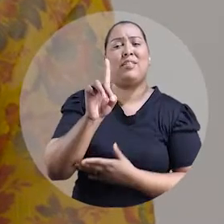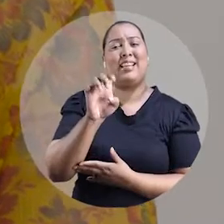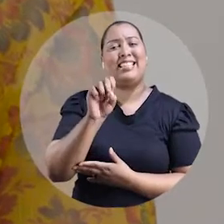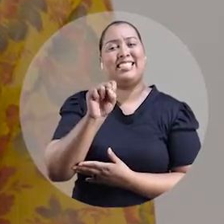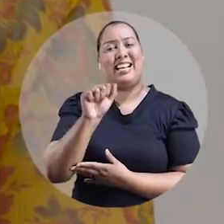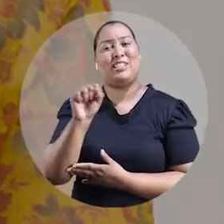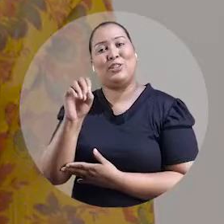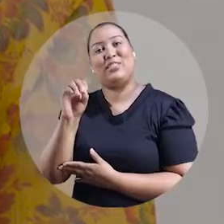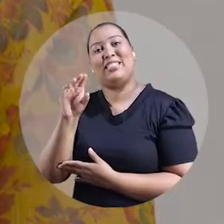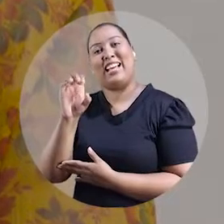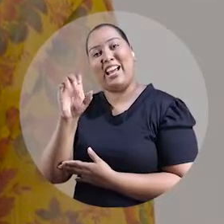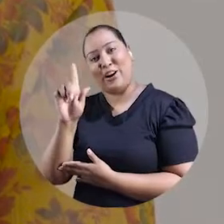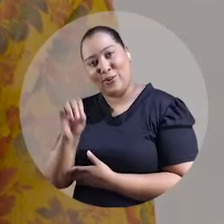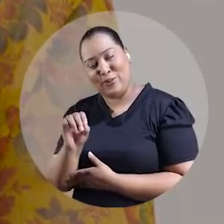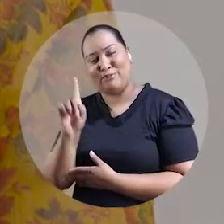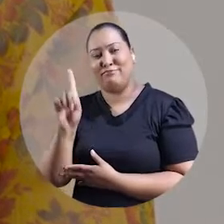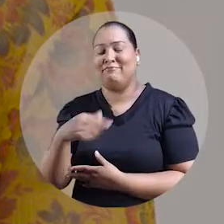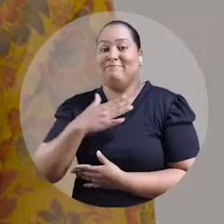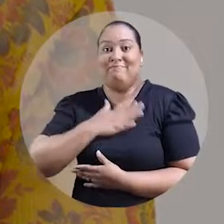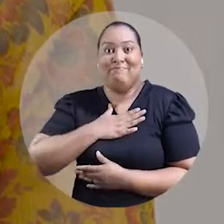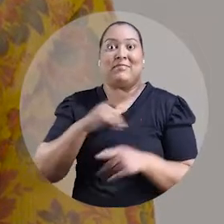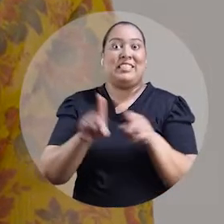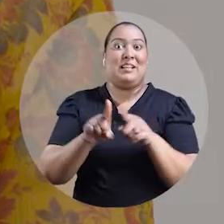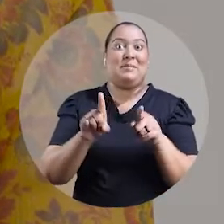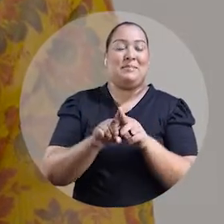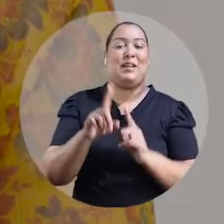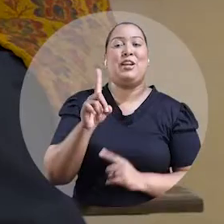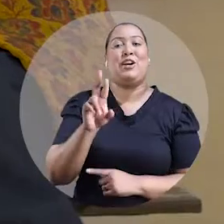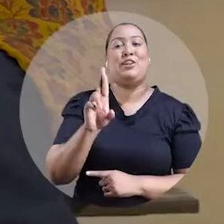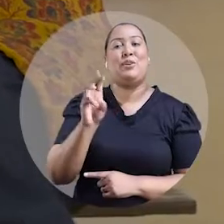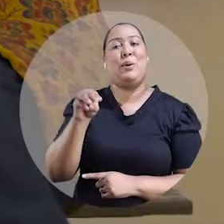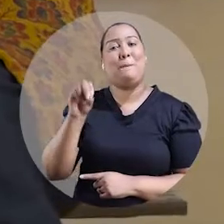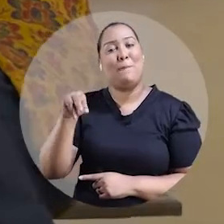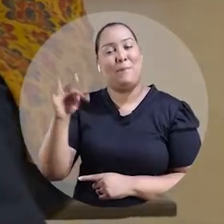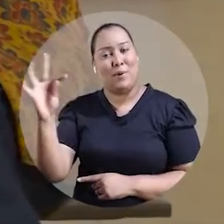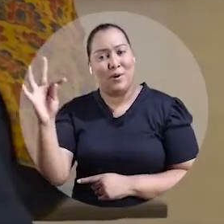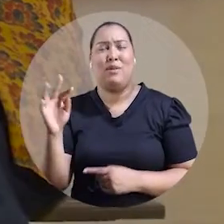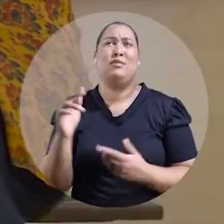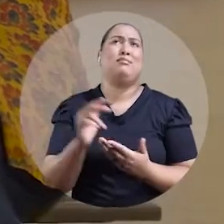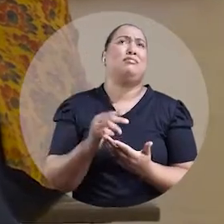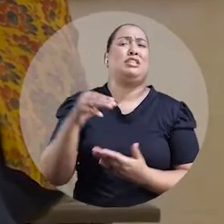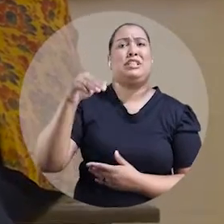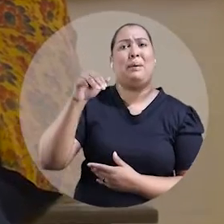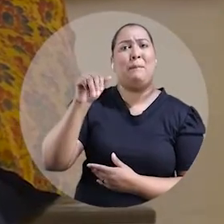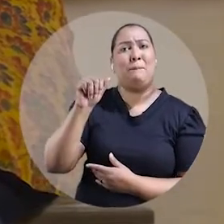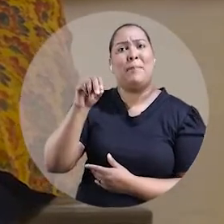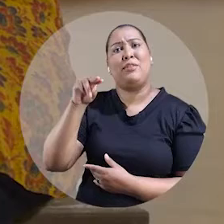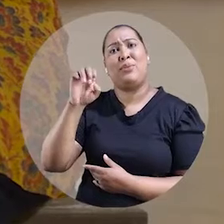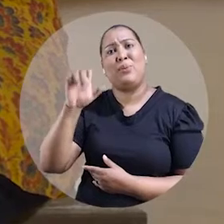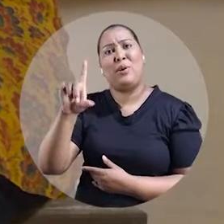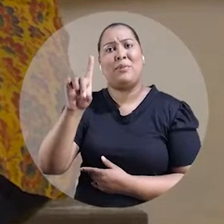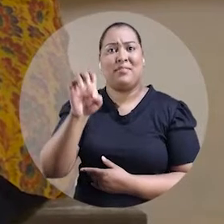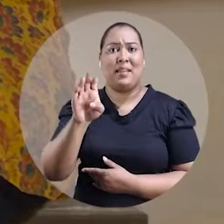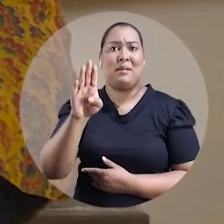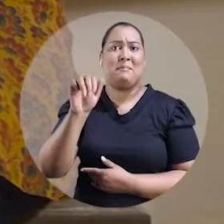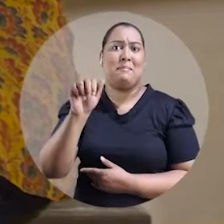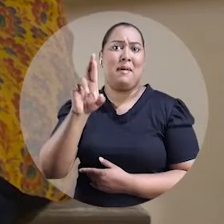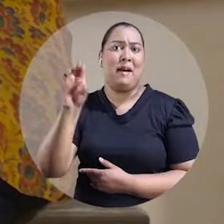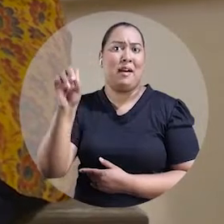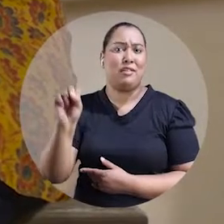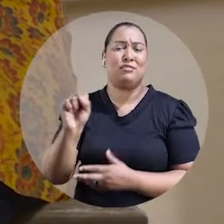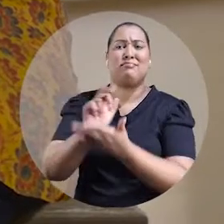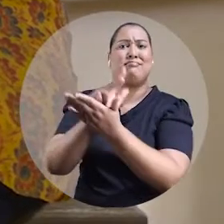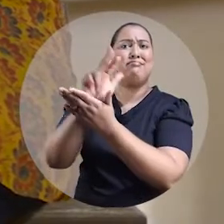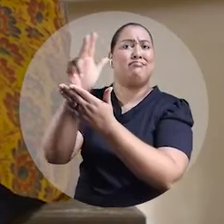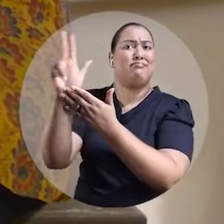um companheiro constante, né? Leio Drummond, Adélia Prado, Manuel de Barros, né? E